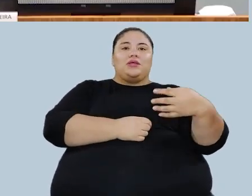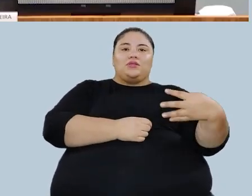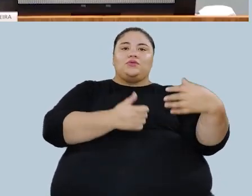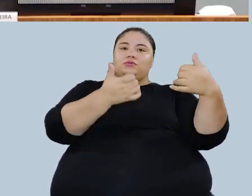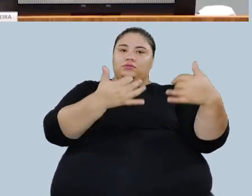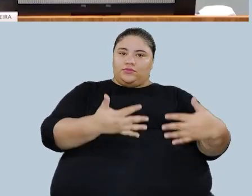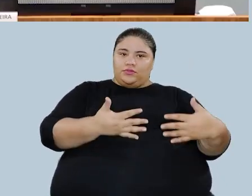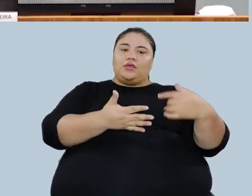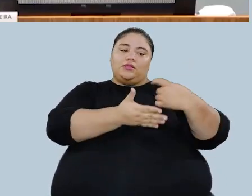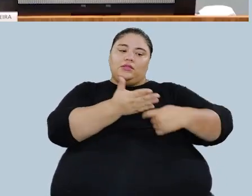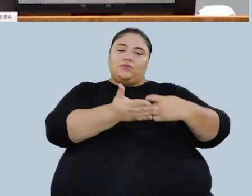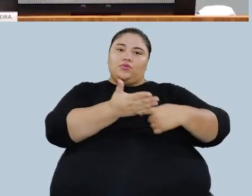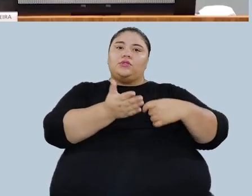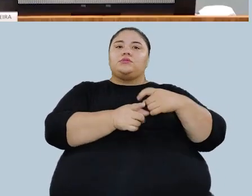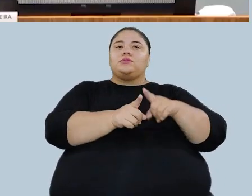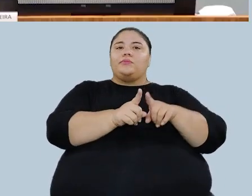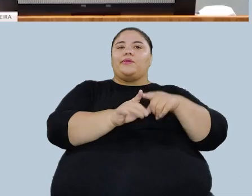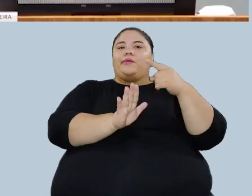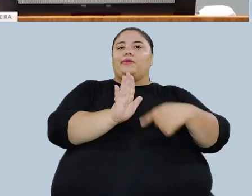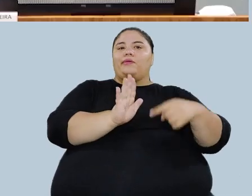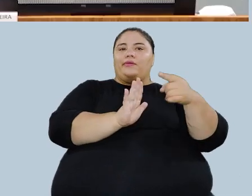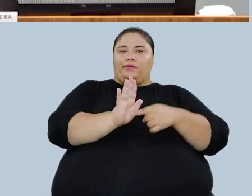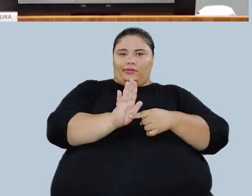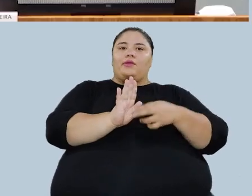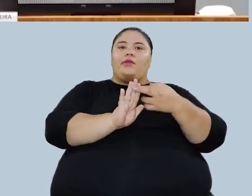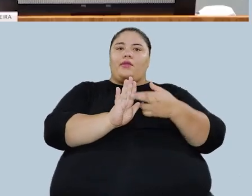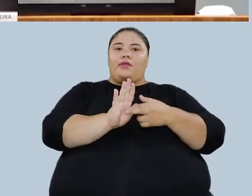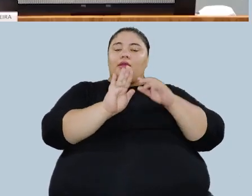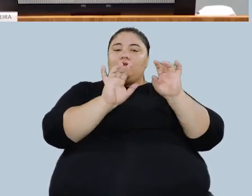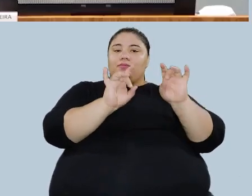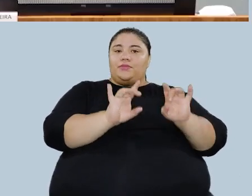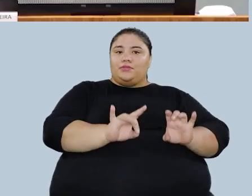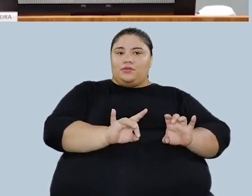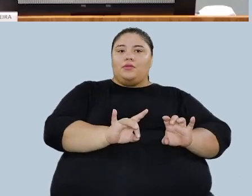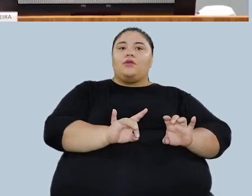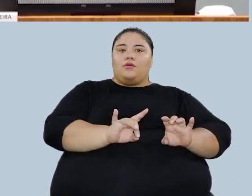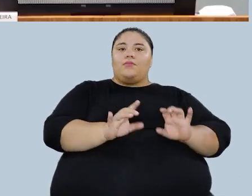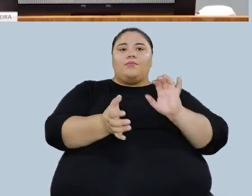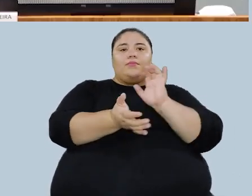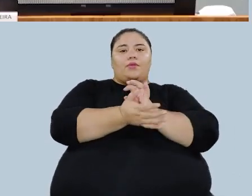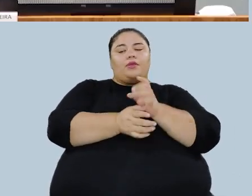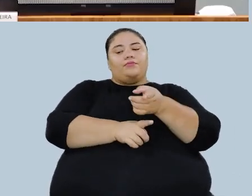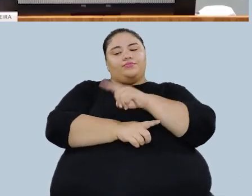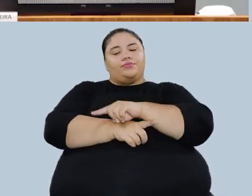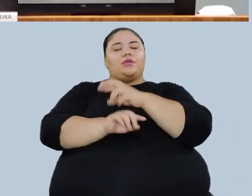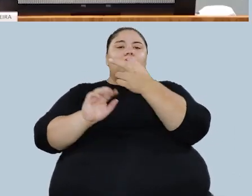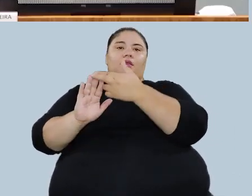então, essa tributação e essa exclusão do regime especial para o regime geral.